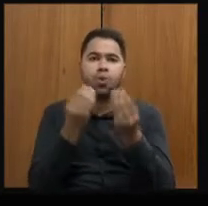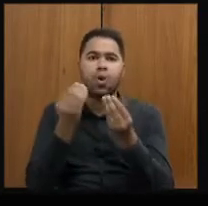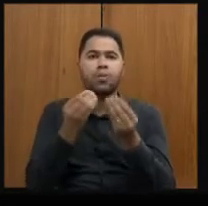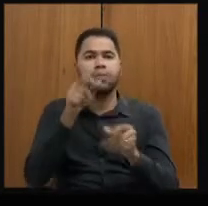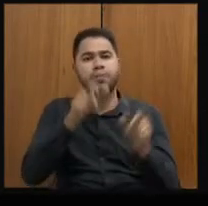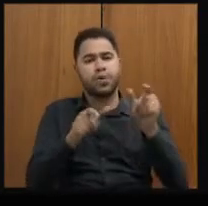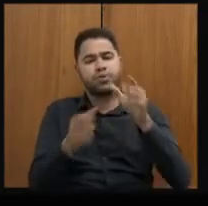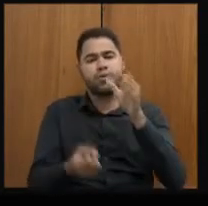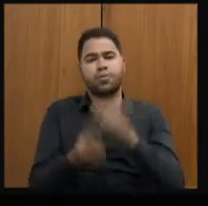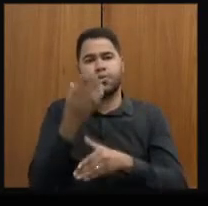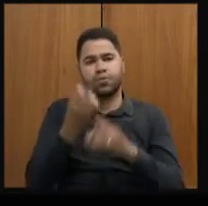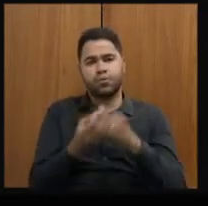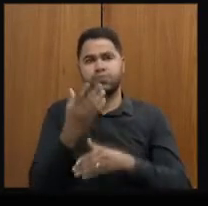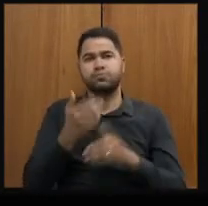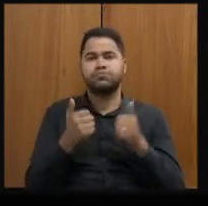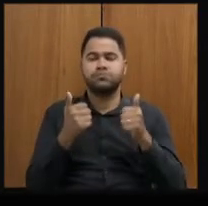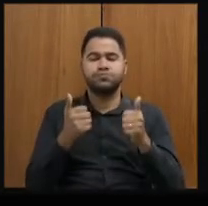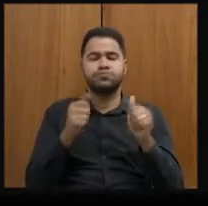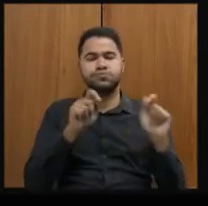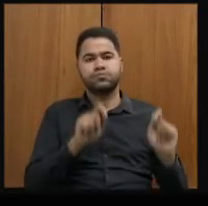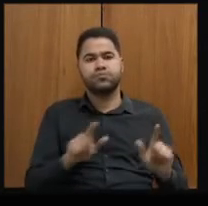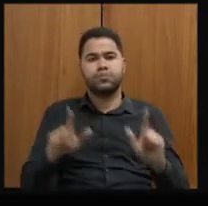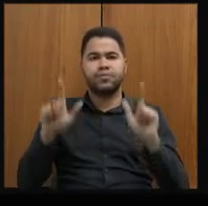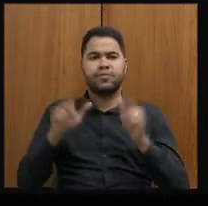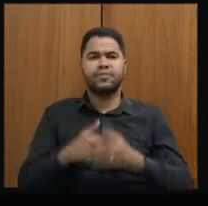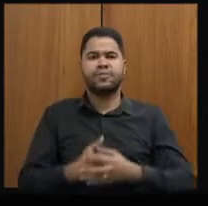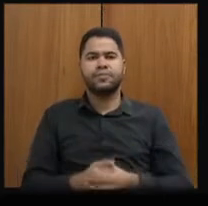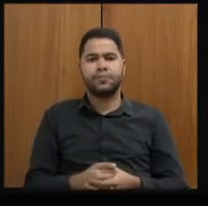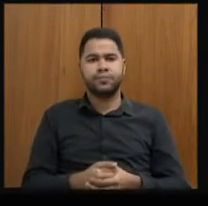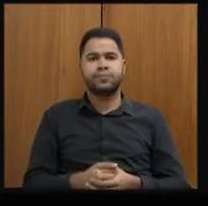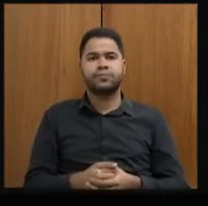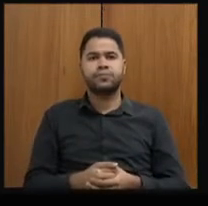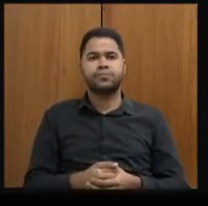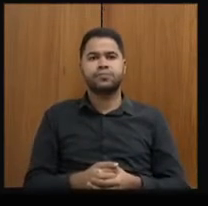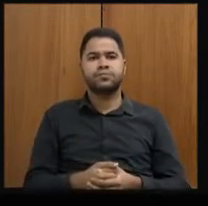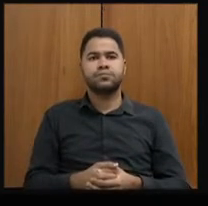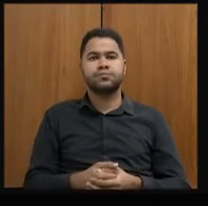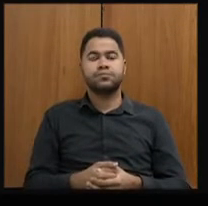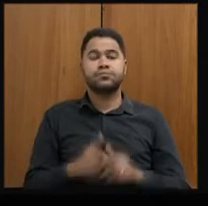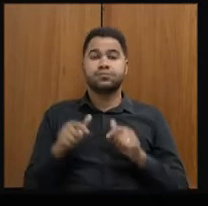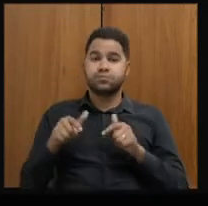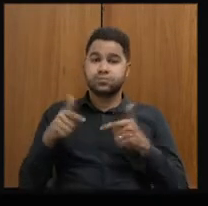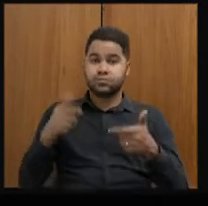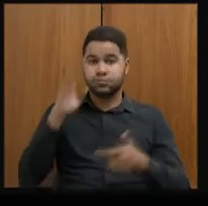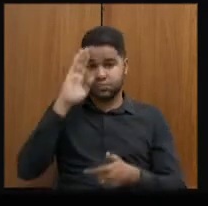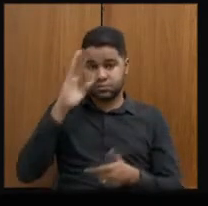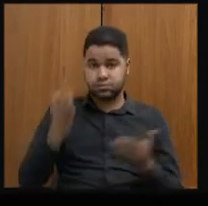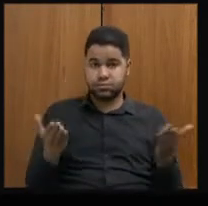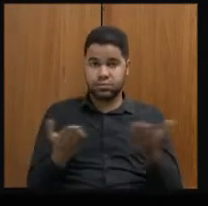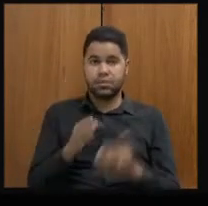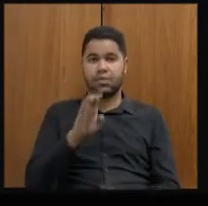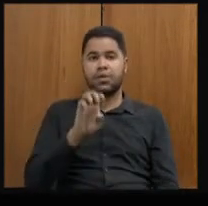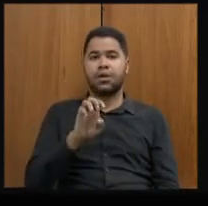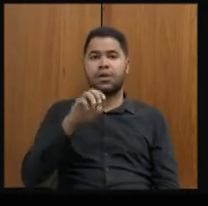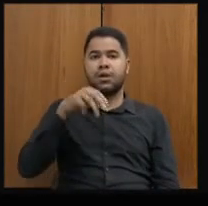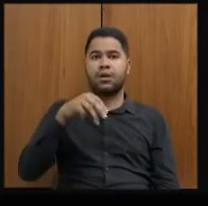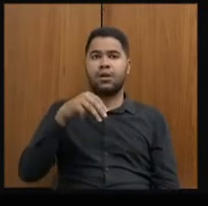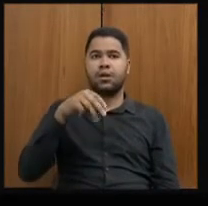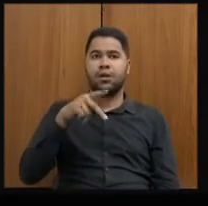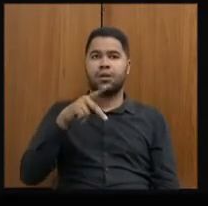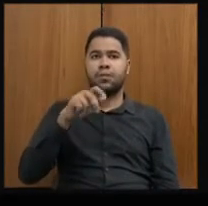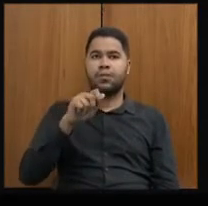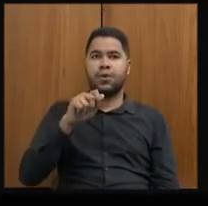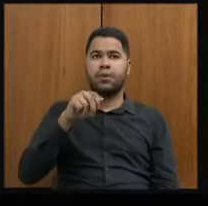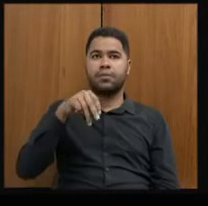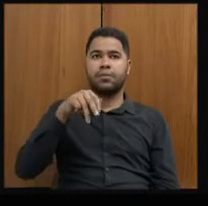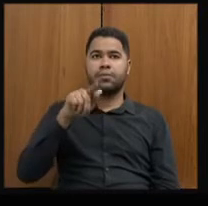produz e esse a proposta Nossa pois não pode passar as ações de destaque agora da nossa família empresa de pesquisa agropecuária